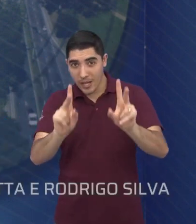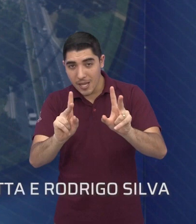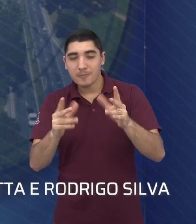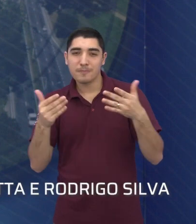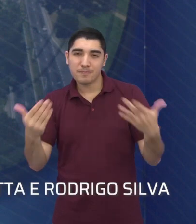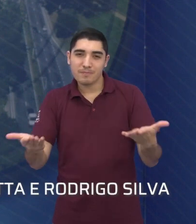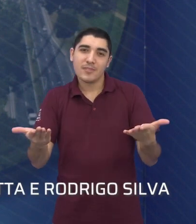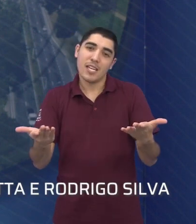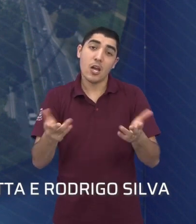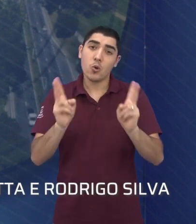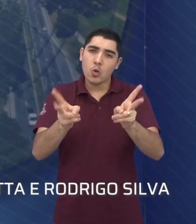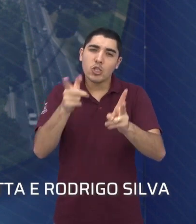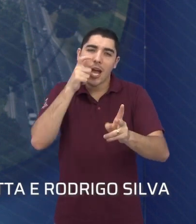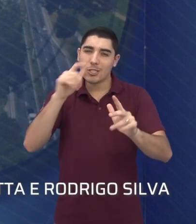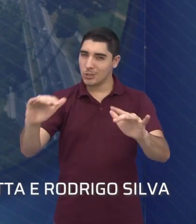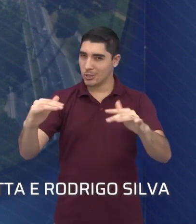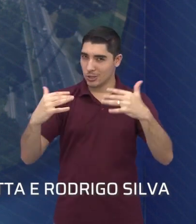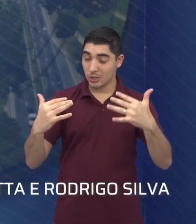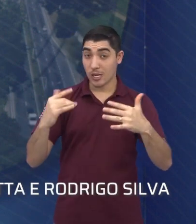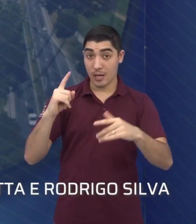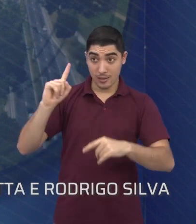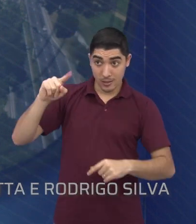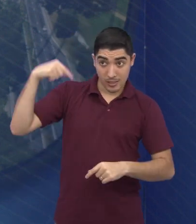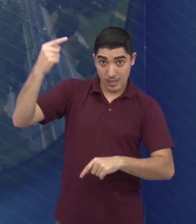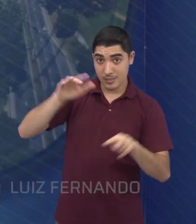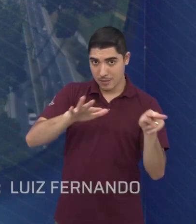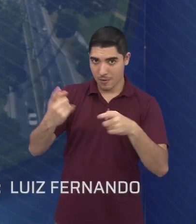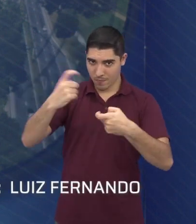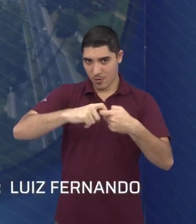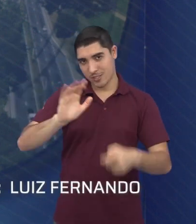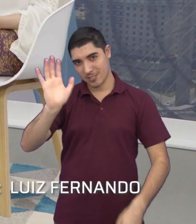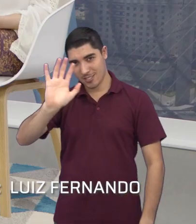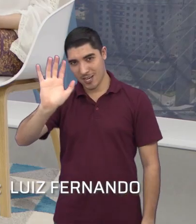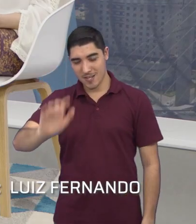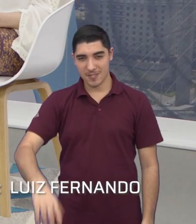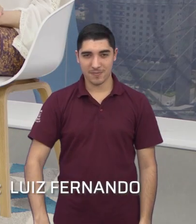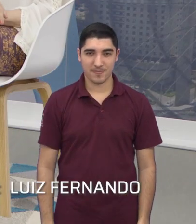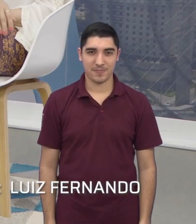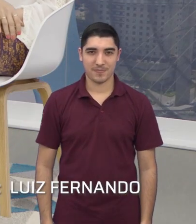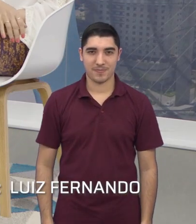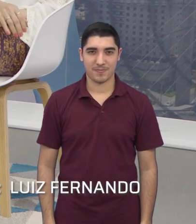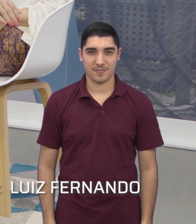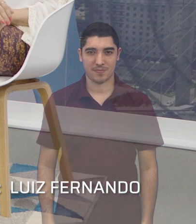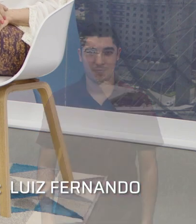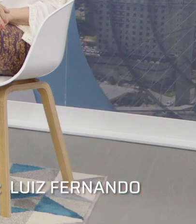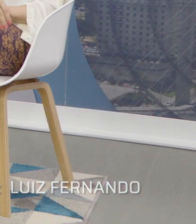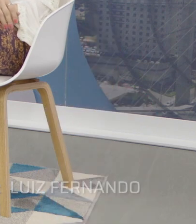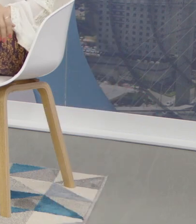É isso, fiquem com a gente e semana que vem tem mais. Tchau, tchau!